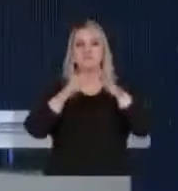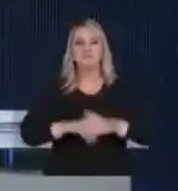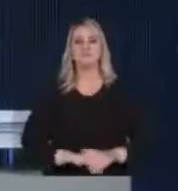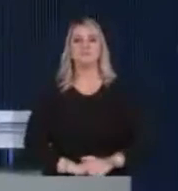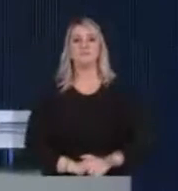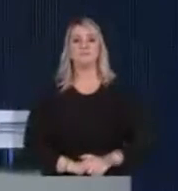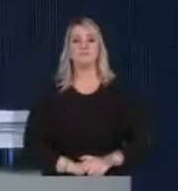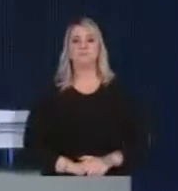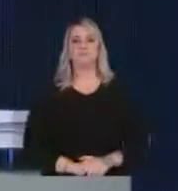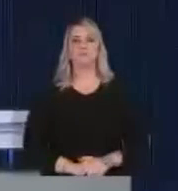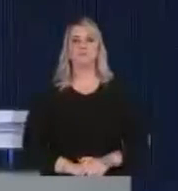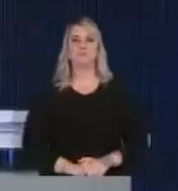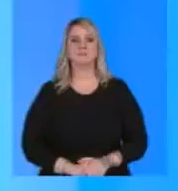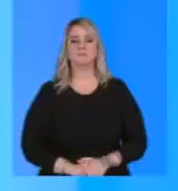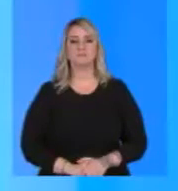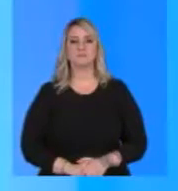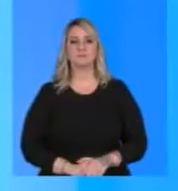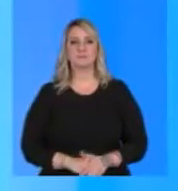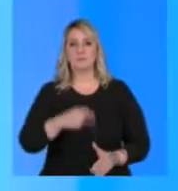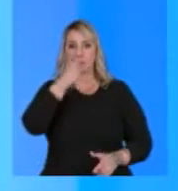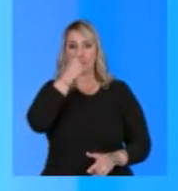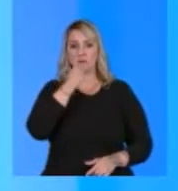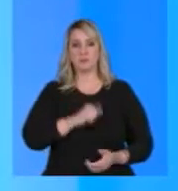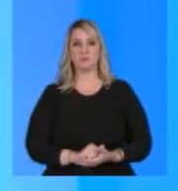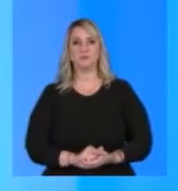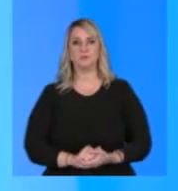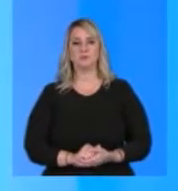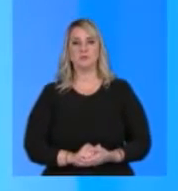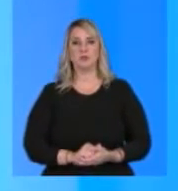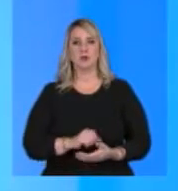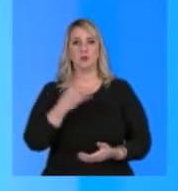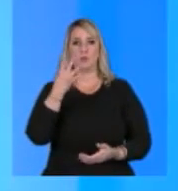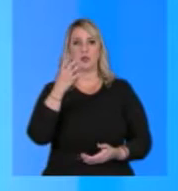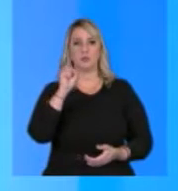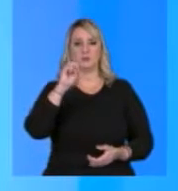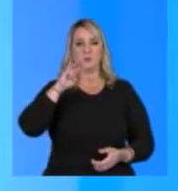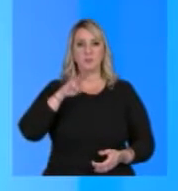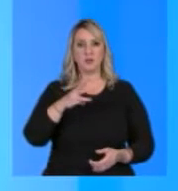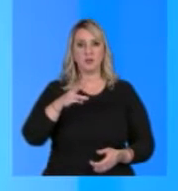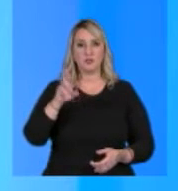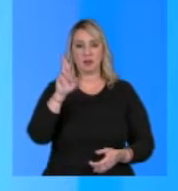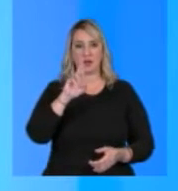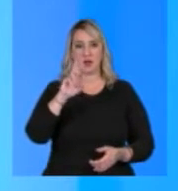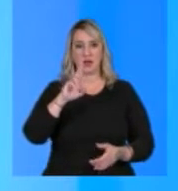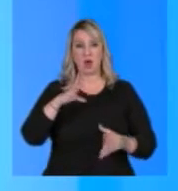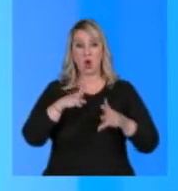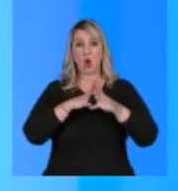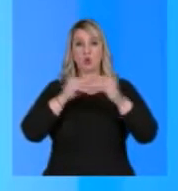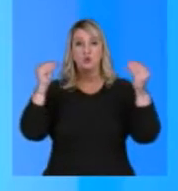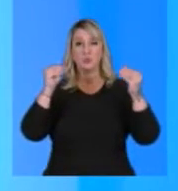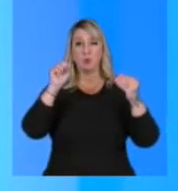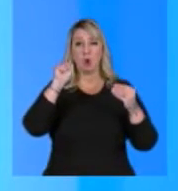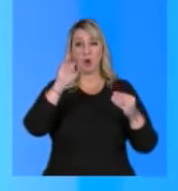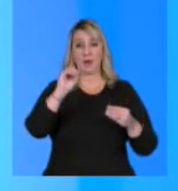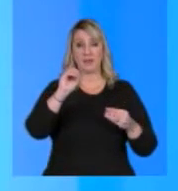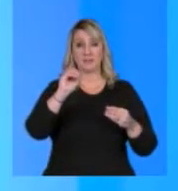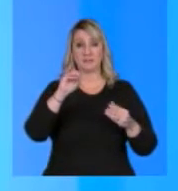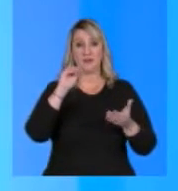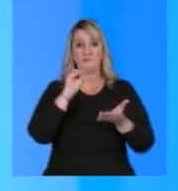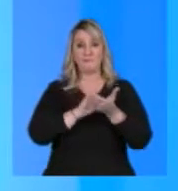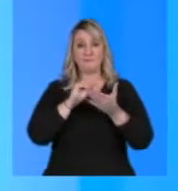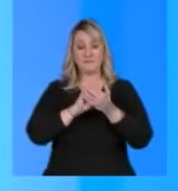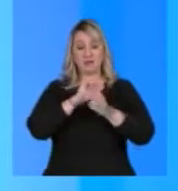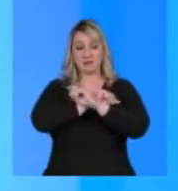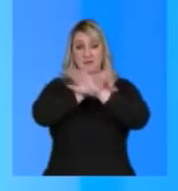para réplica para índio da costa bom além dos 48 milhões de reais que sumiram do s com absoluta falta de transparência porque o